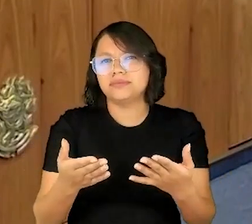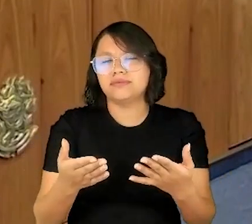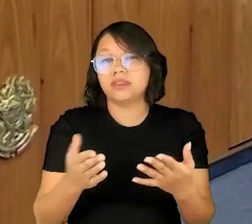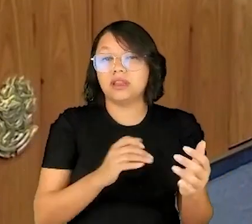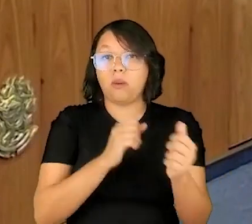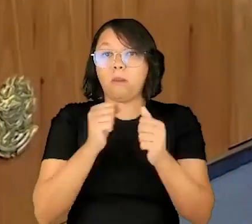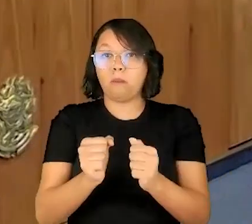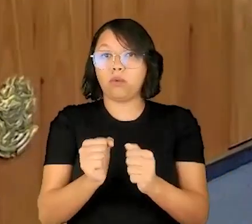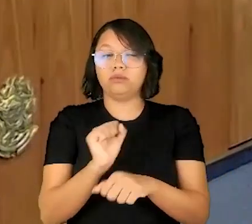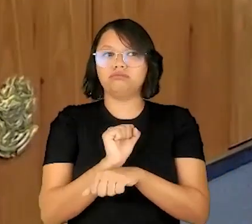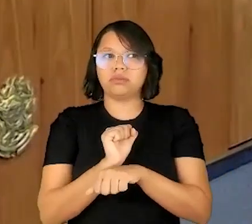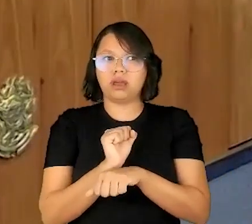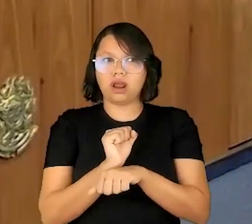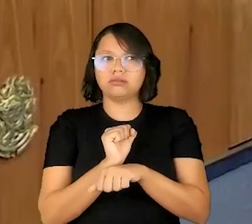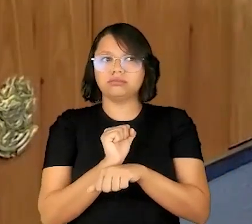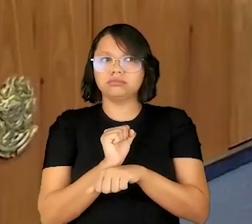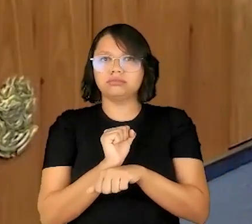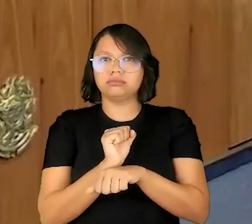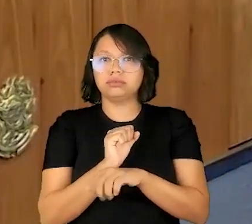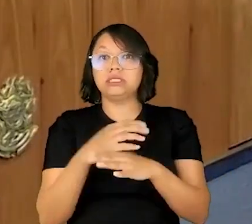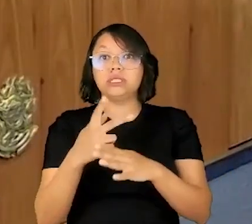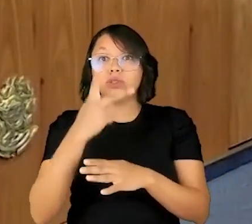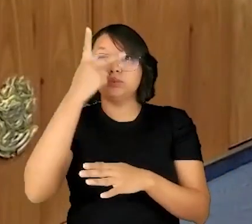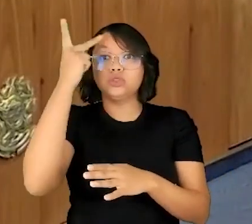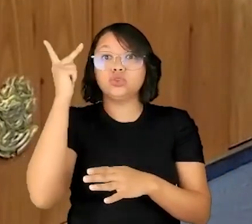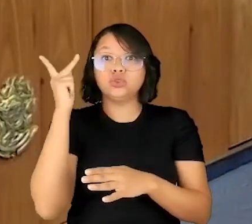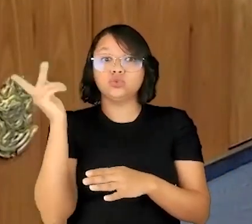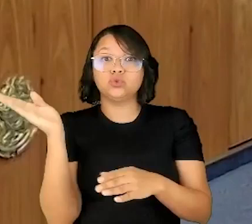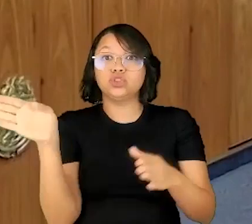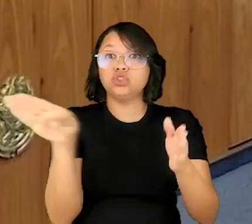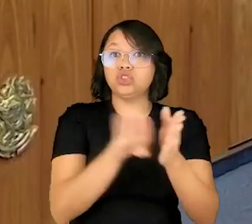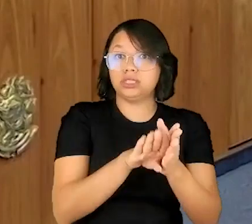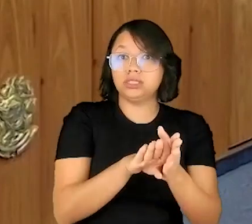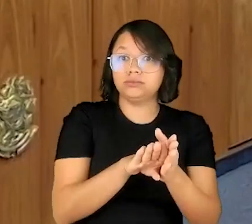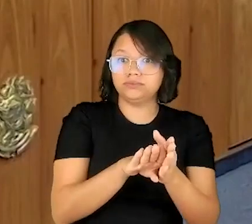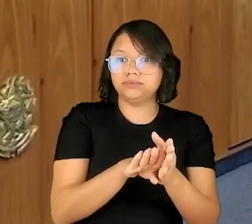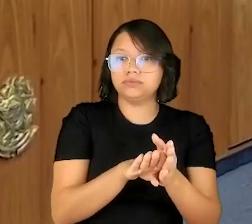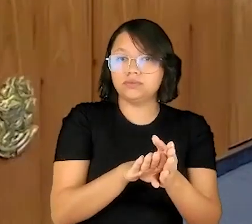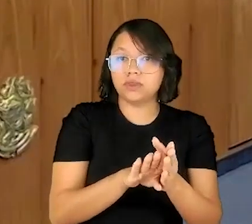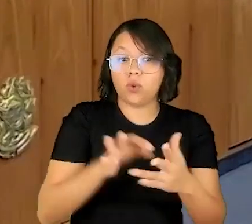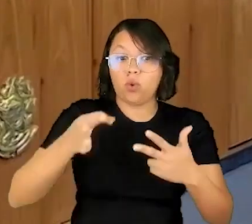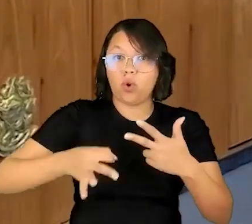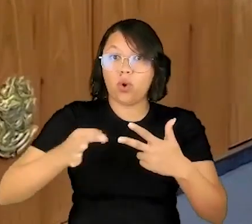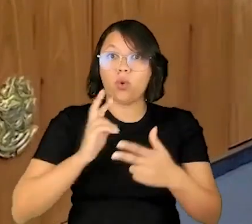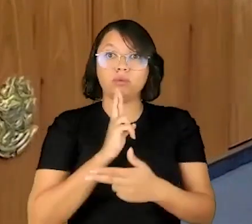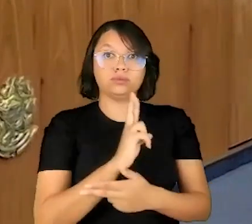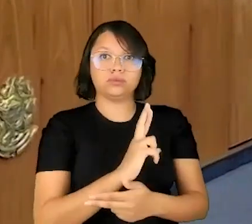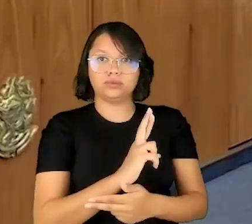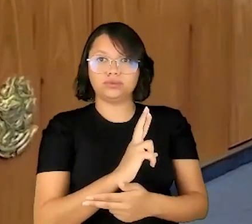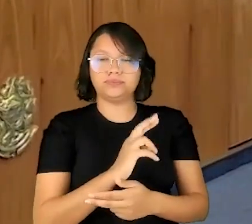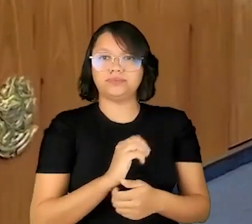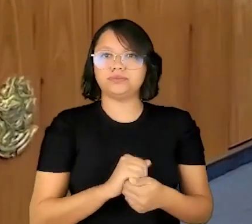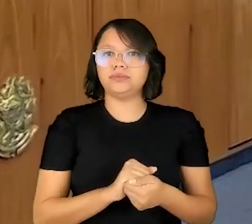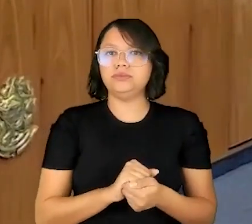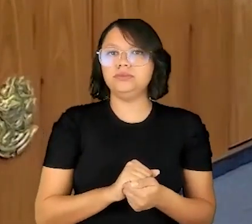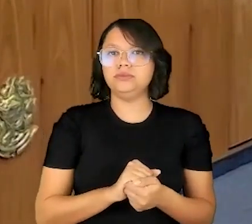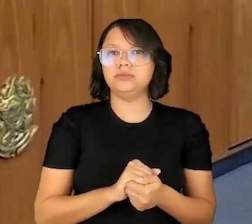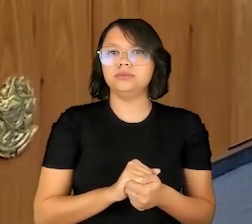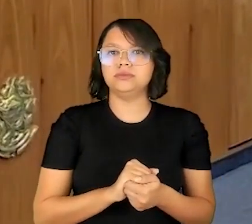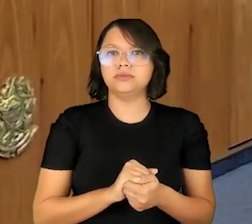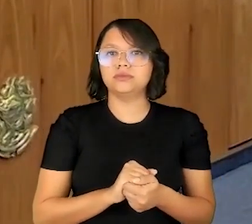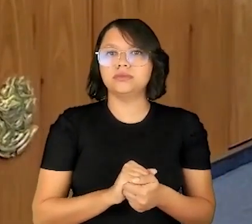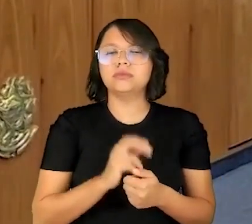e a ele acorrem as pessoas. E o Poder Judiciário tem que dar uma resposta. E ele